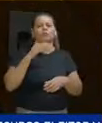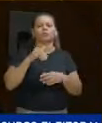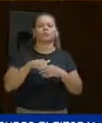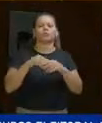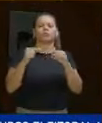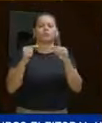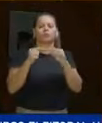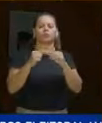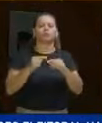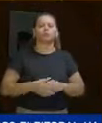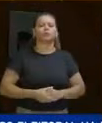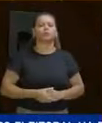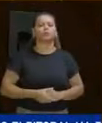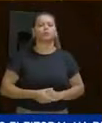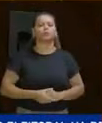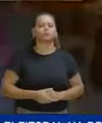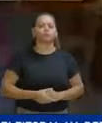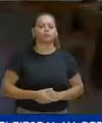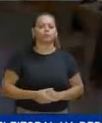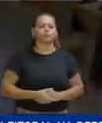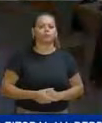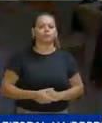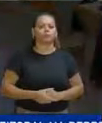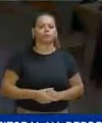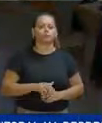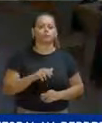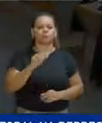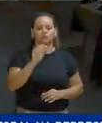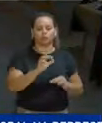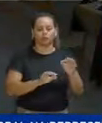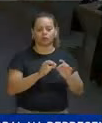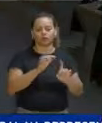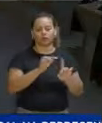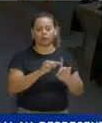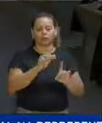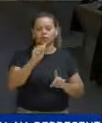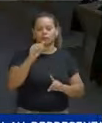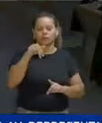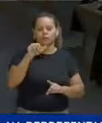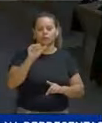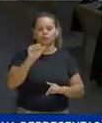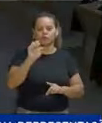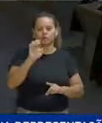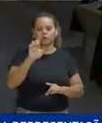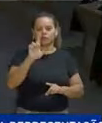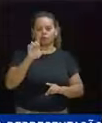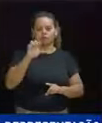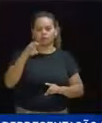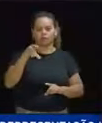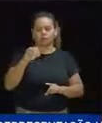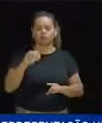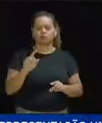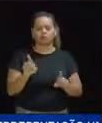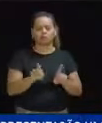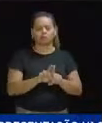bem lançado. Juiz Anselmo Gonçalves? Imagem ampla ainda do plenário. Presidente, eu também acompanho a eminente